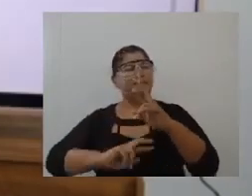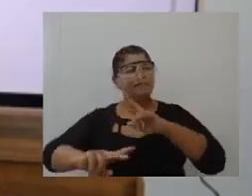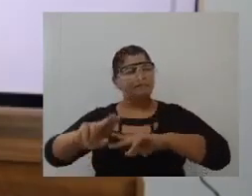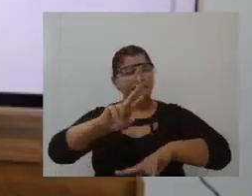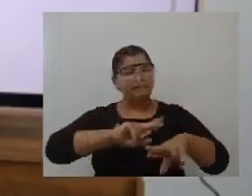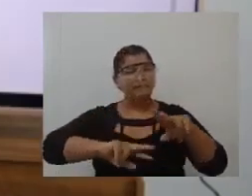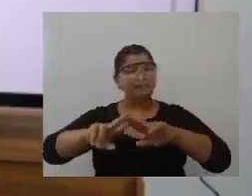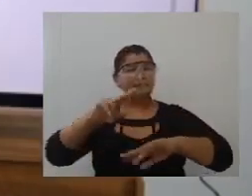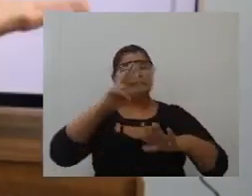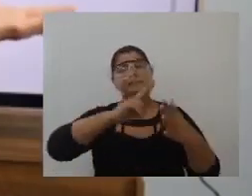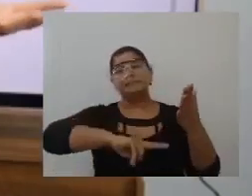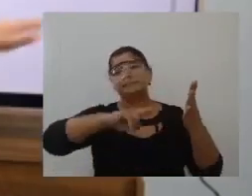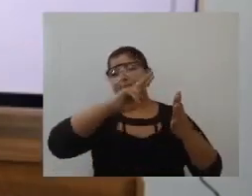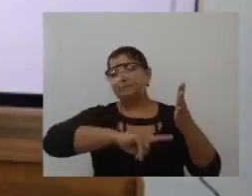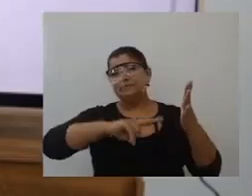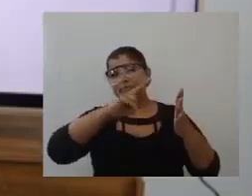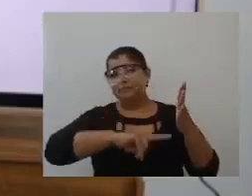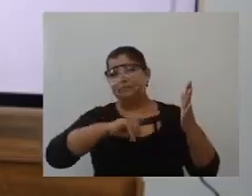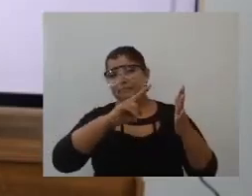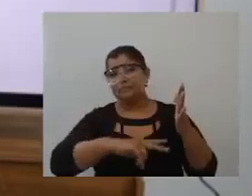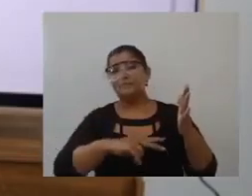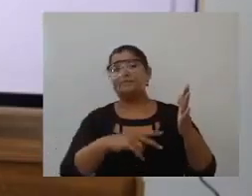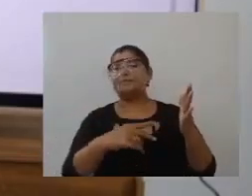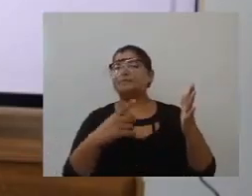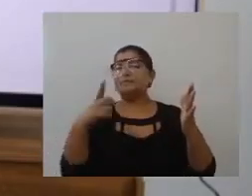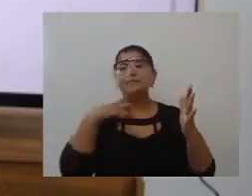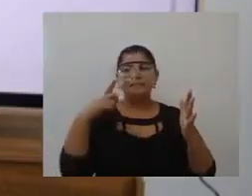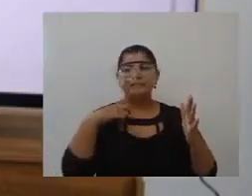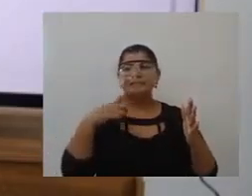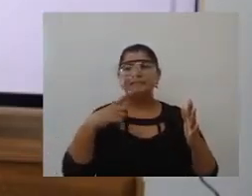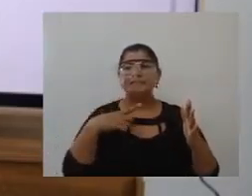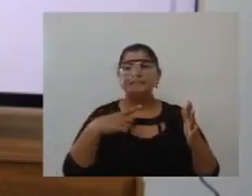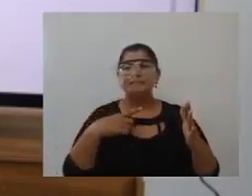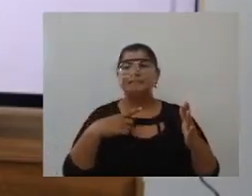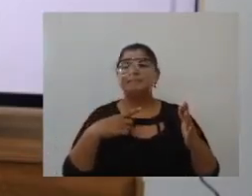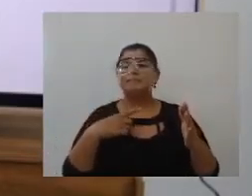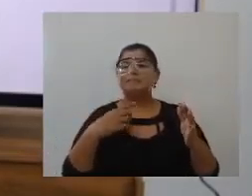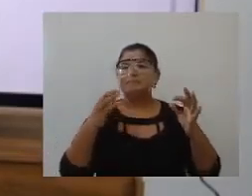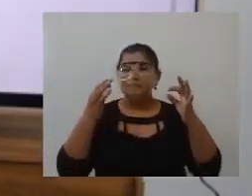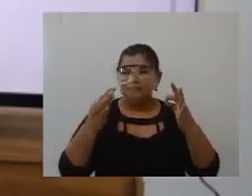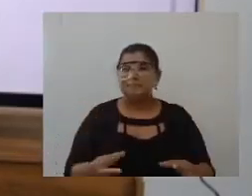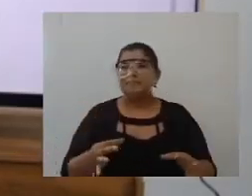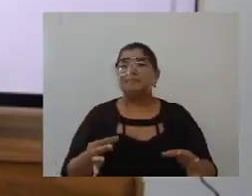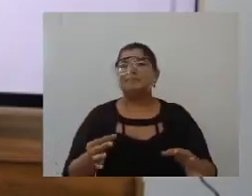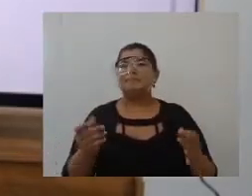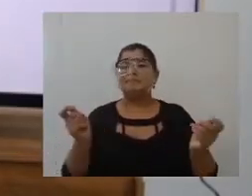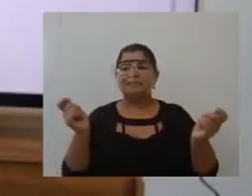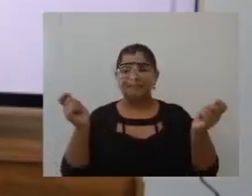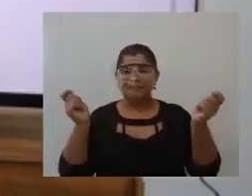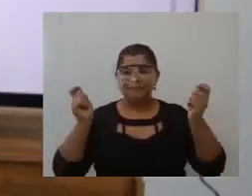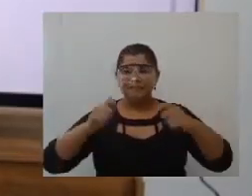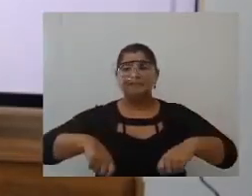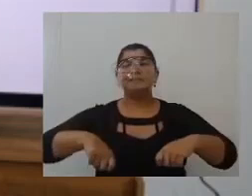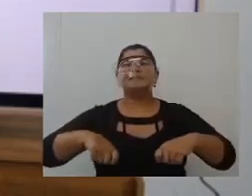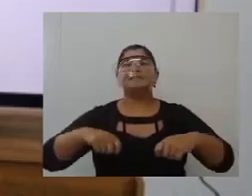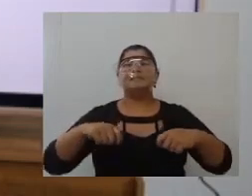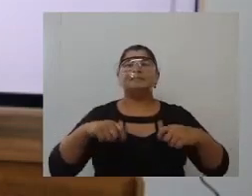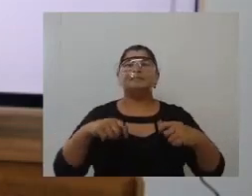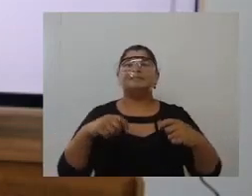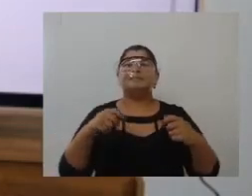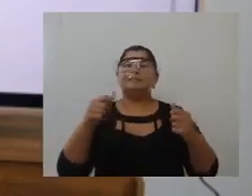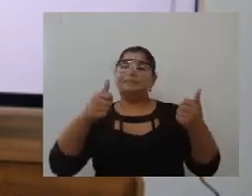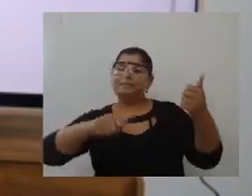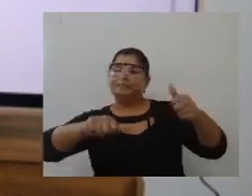digo os leitores de uma maneira geral. Será que nós estamos realmente capazes, somos capazes hoje em dia